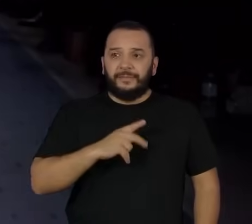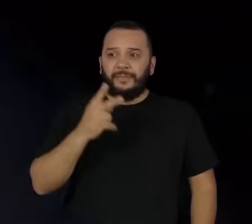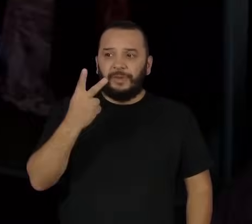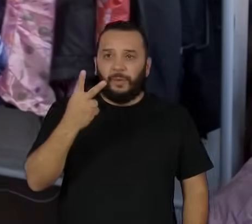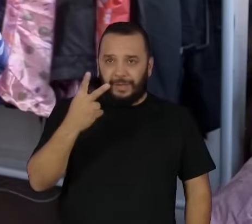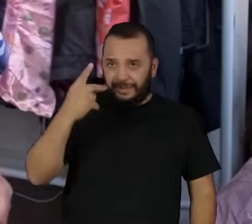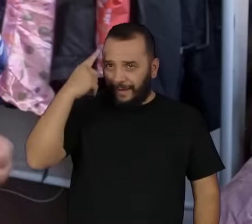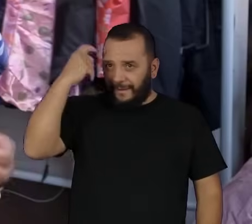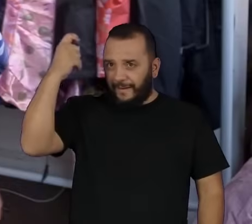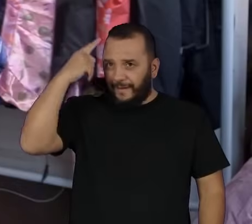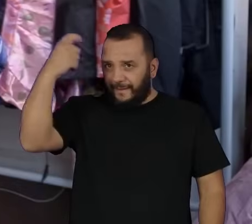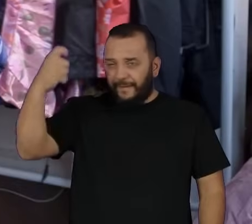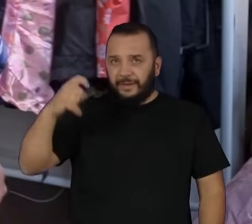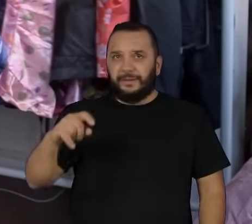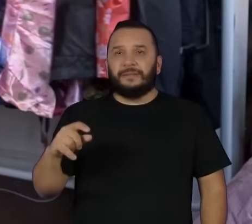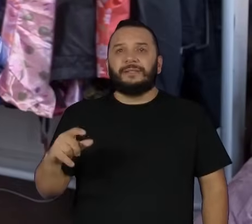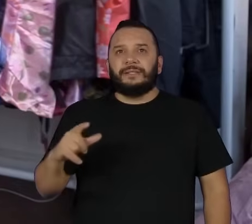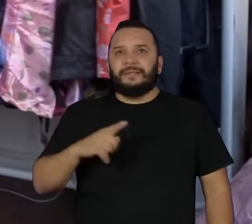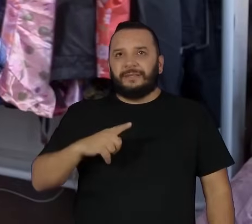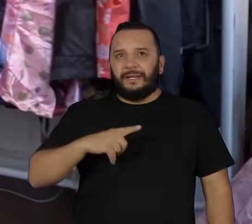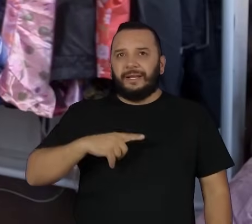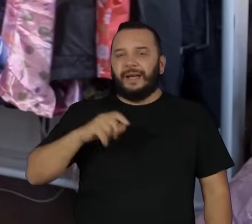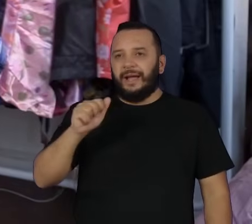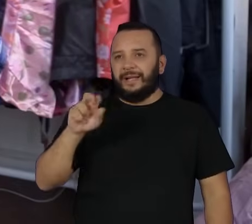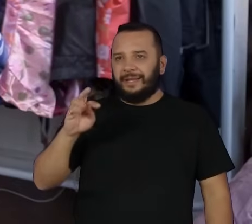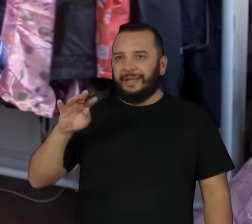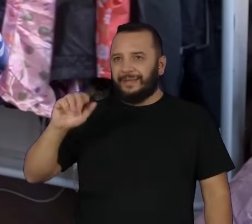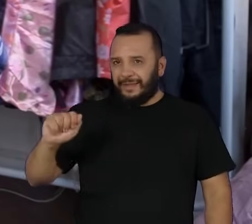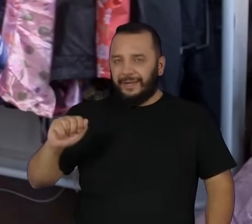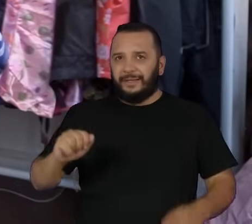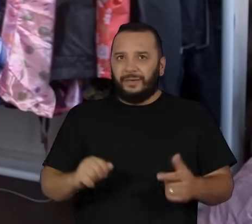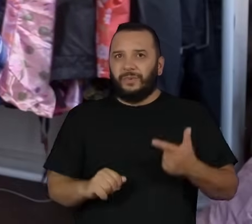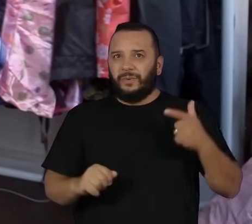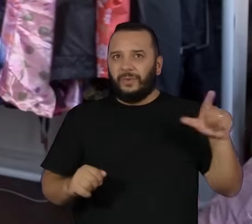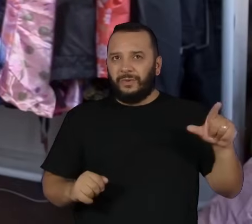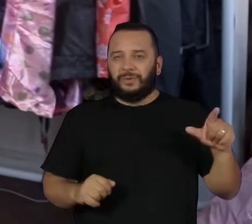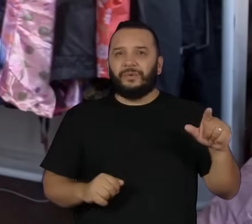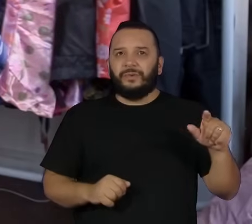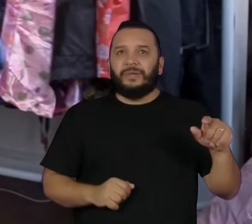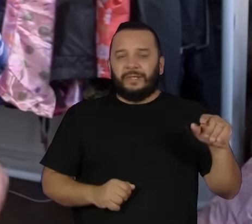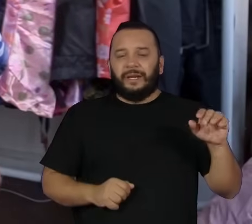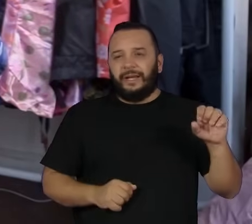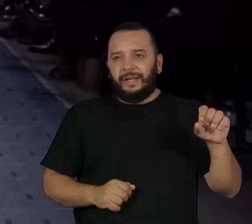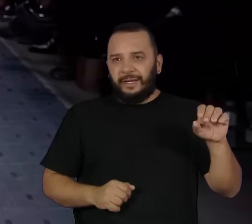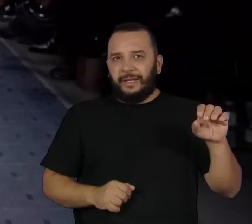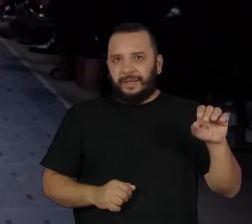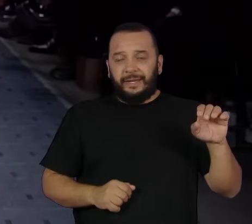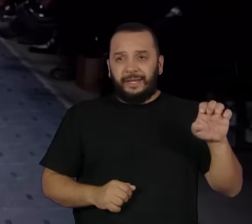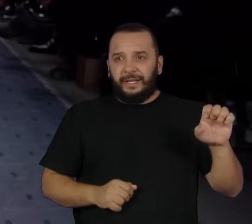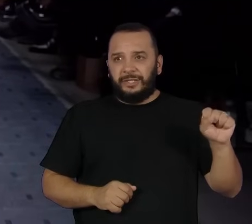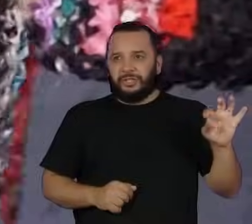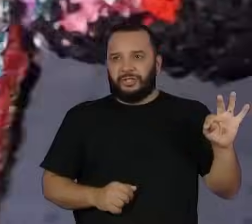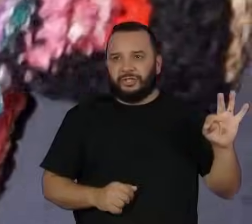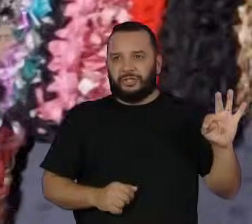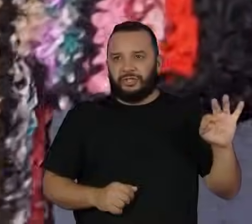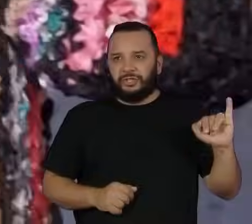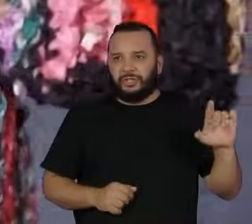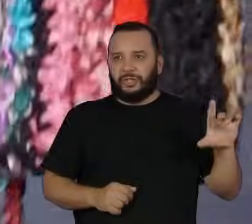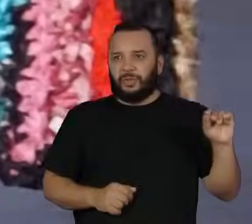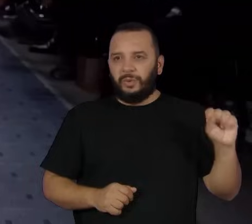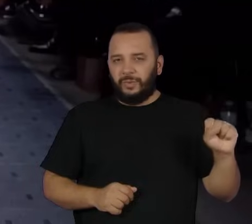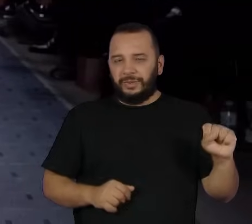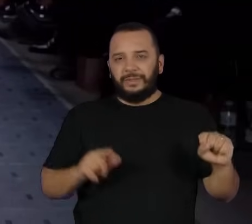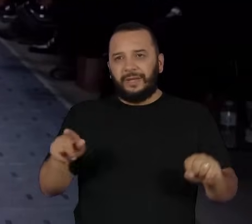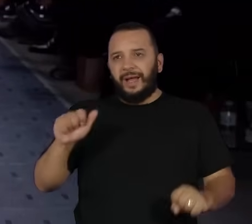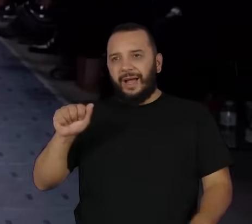criativas. Uma é a ETA, Escola Trama Afetiva, e a outra é a Trama Vestíveis. A ETA é uma escola de